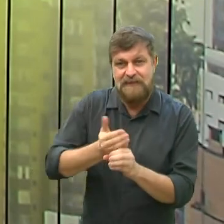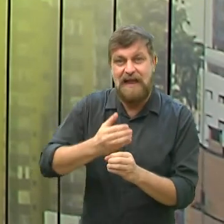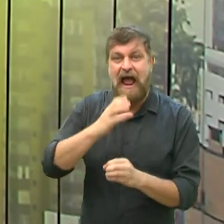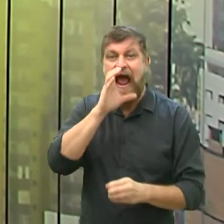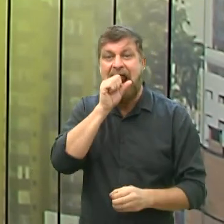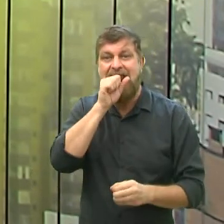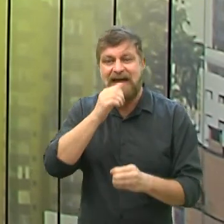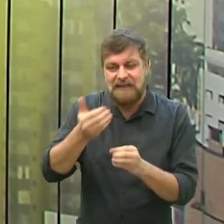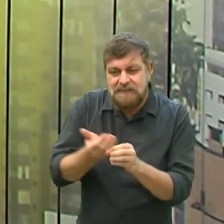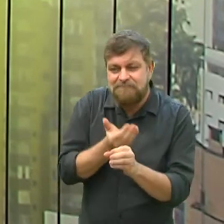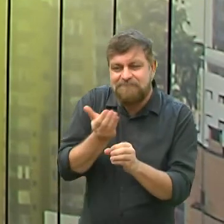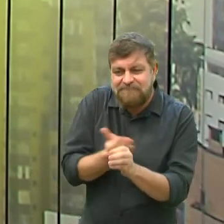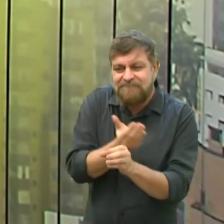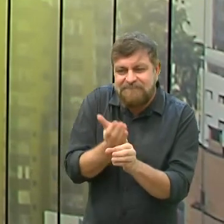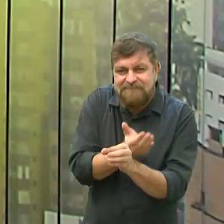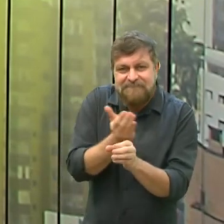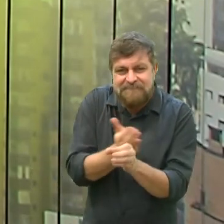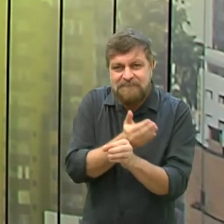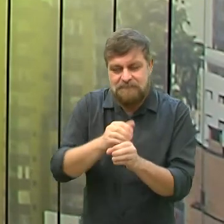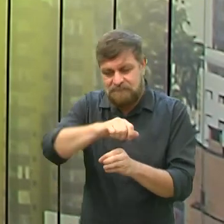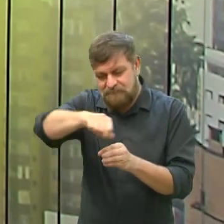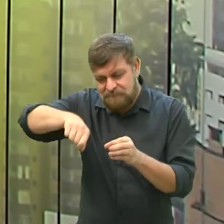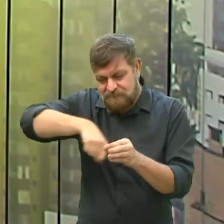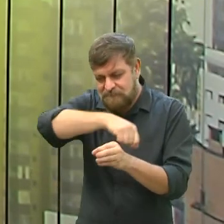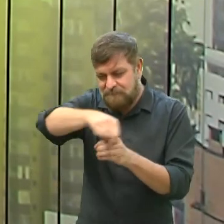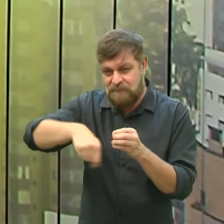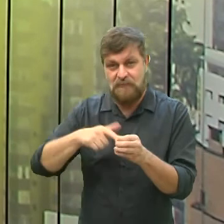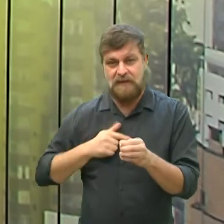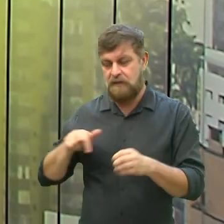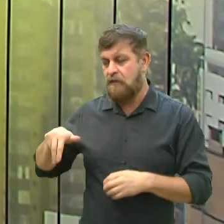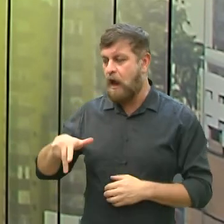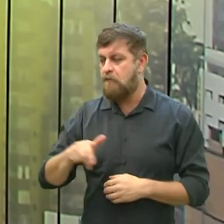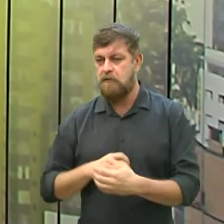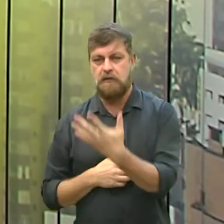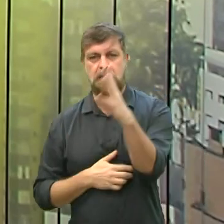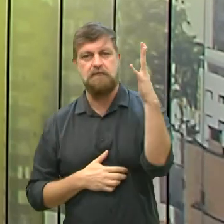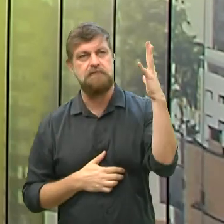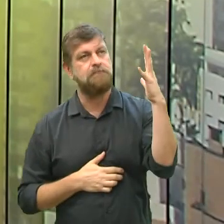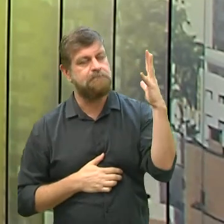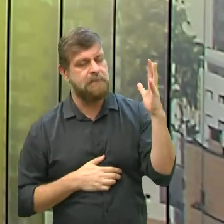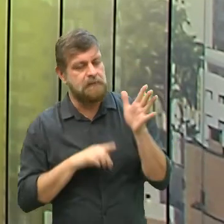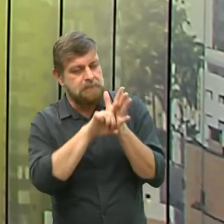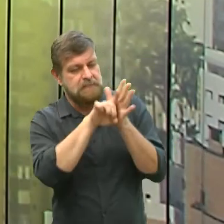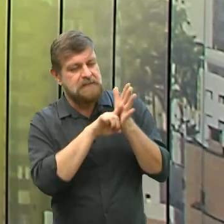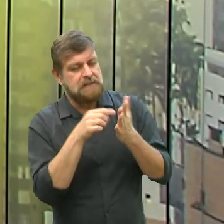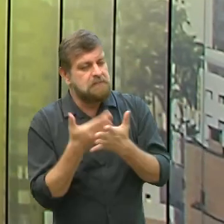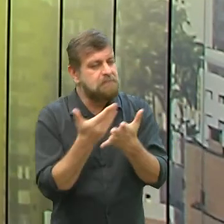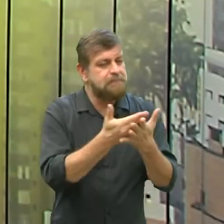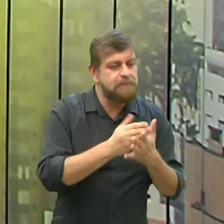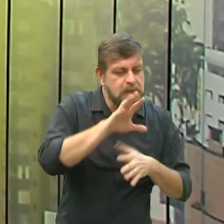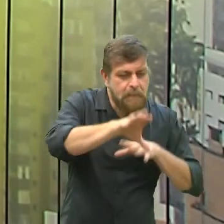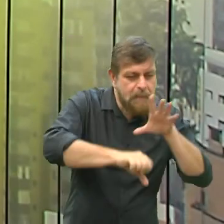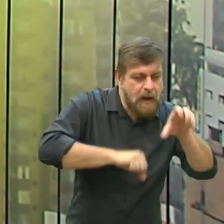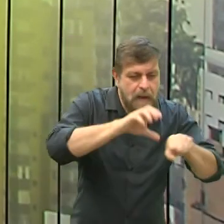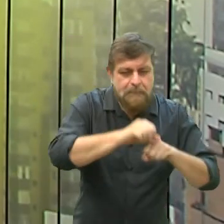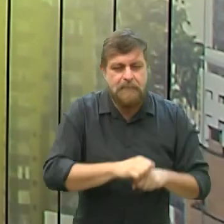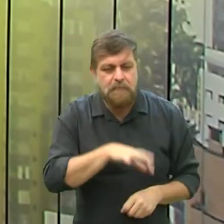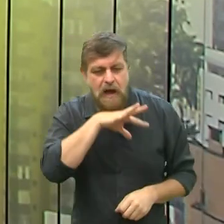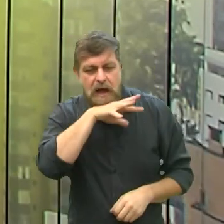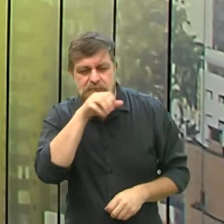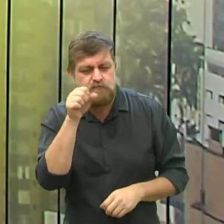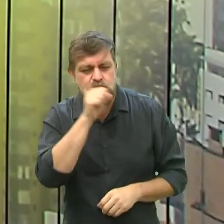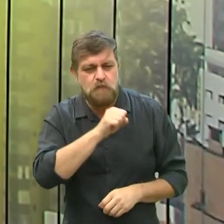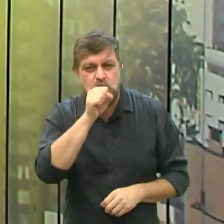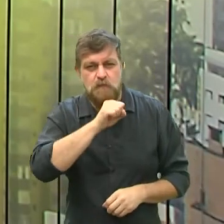contou em uma entrevista que, para ter inspiração, ele vai caminhando pela floresta, vai estudando plantas, coletando animais